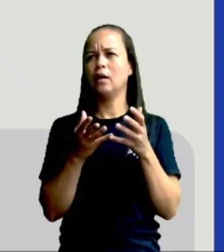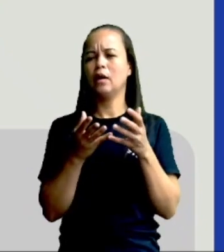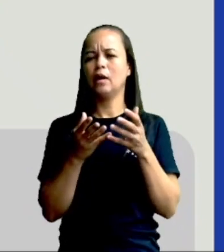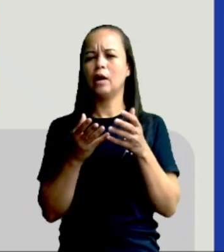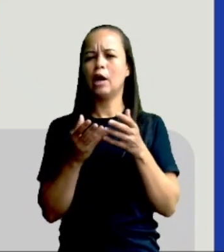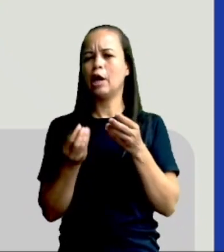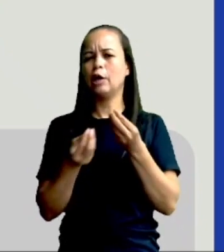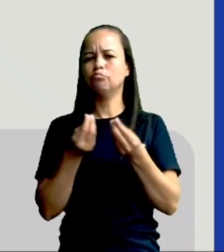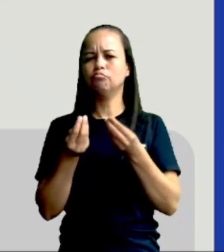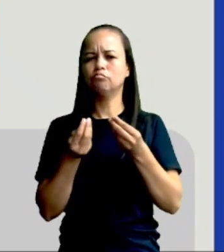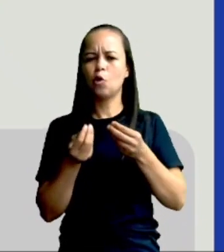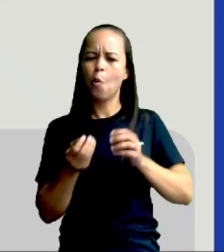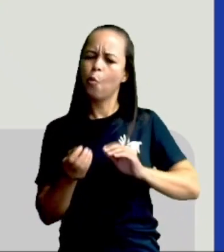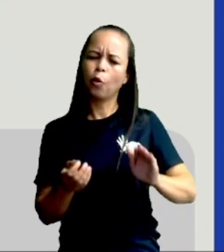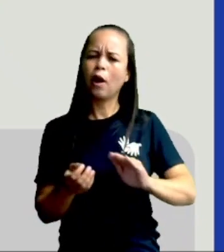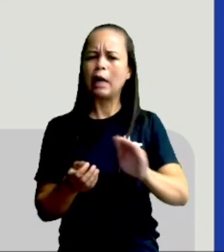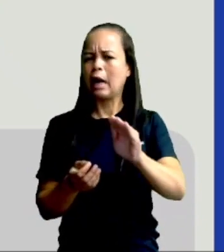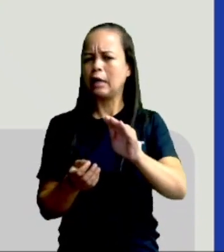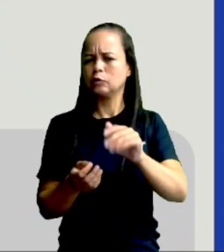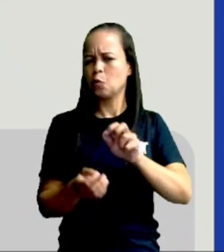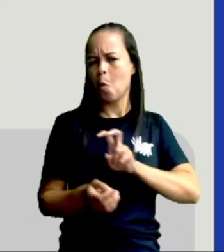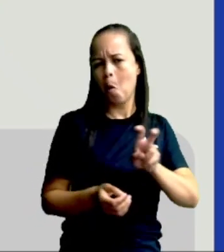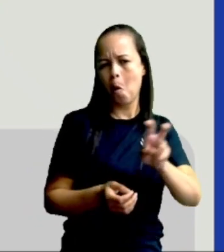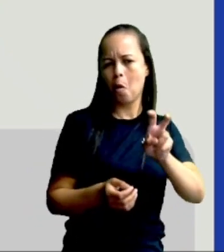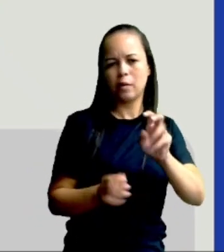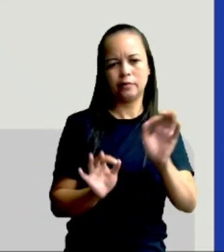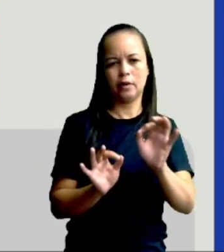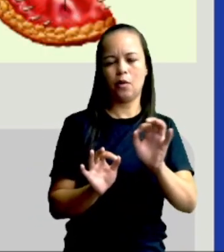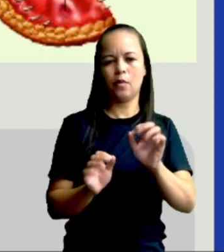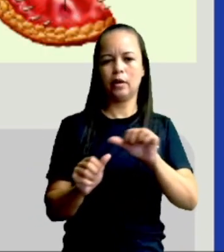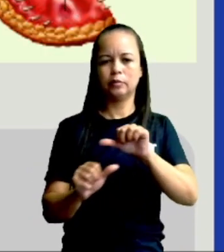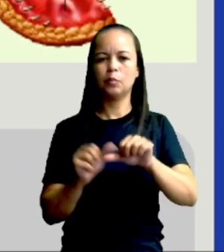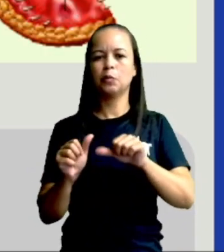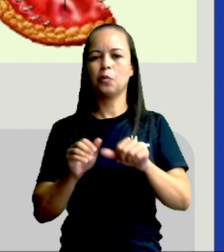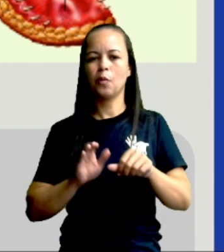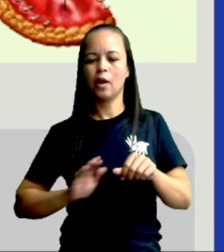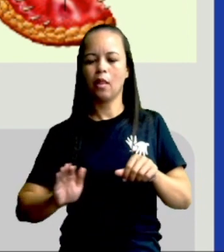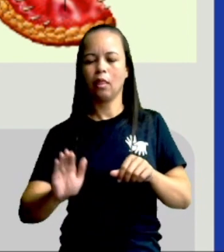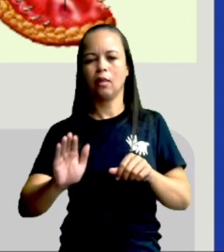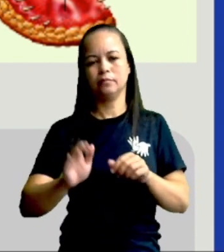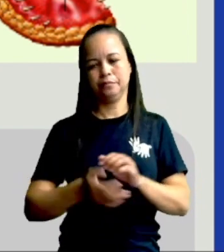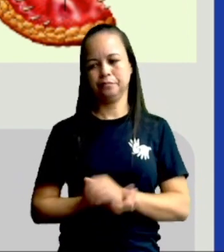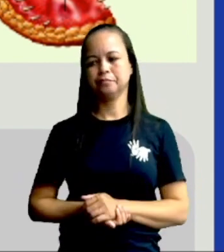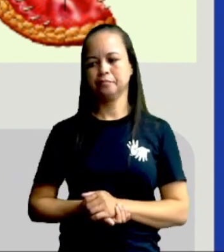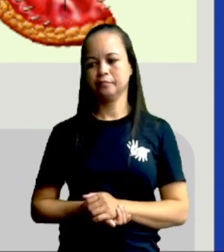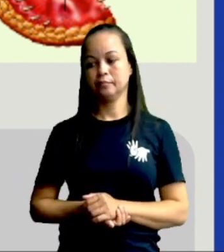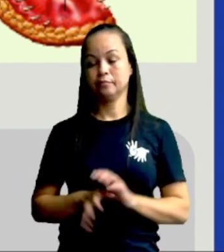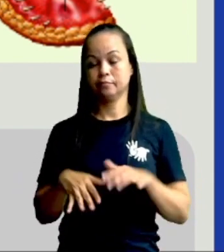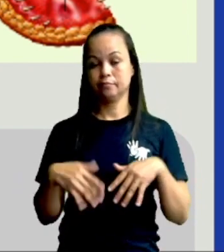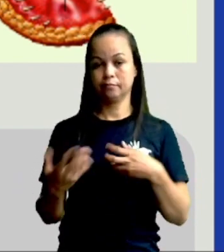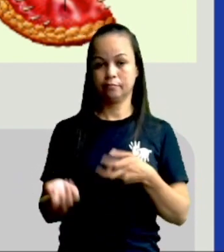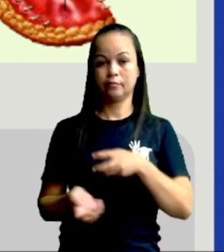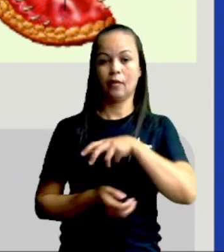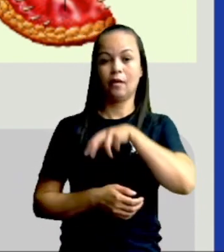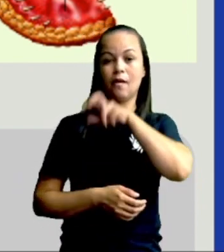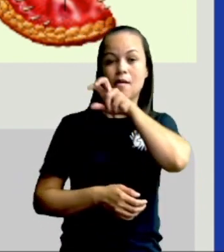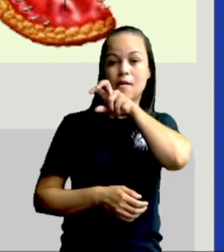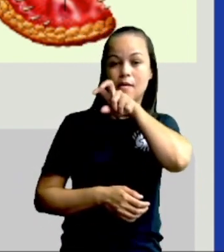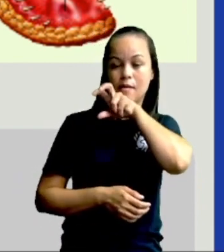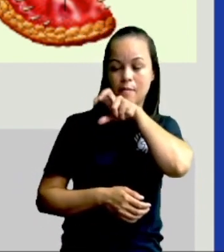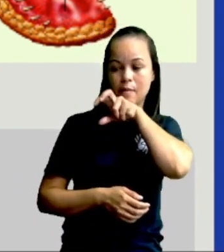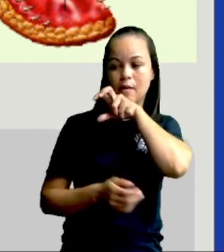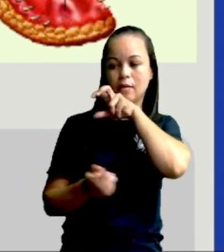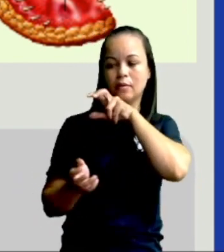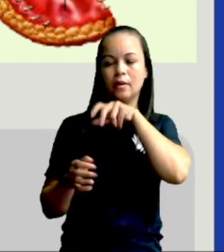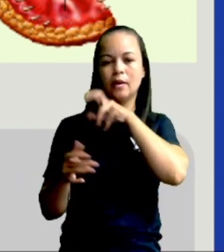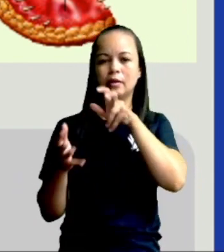Ela é uma lagarta, não é uma cobra, uma serpente. E as serpentes possuem diversos